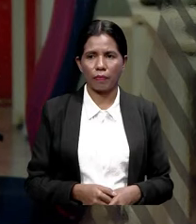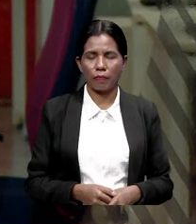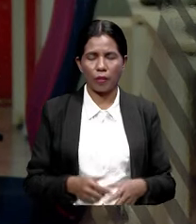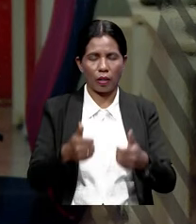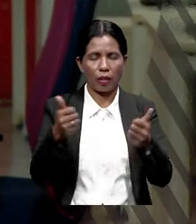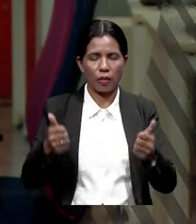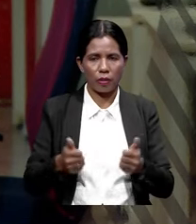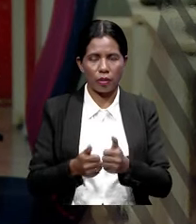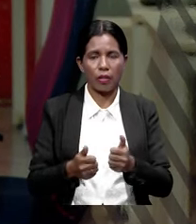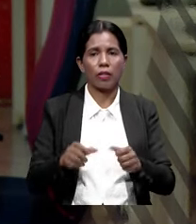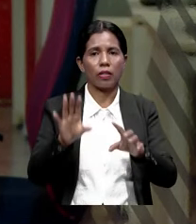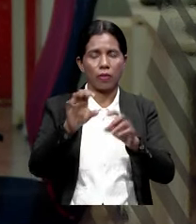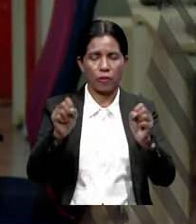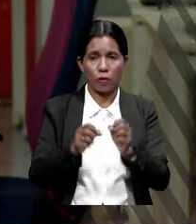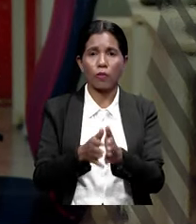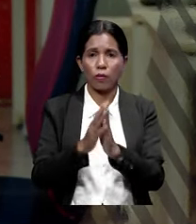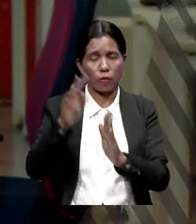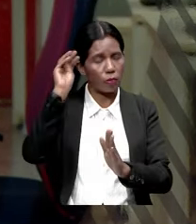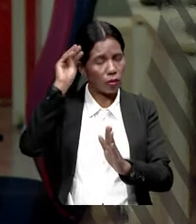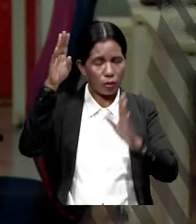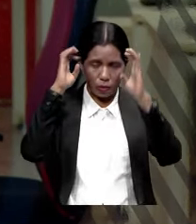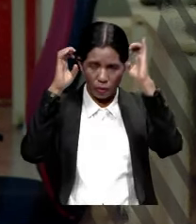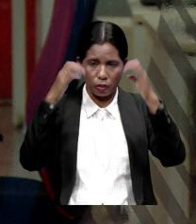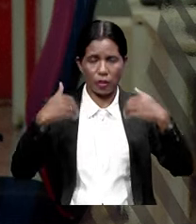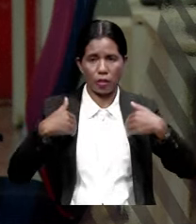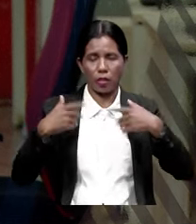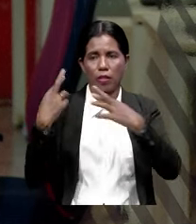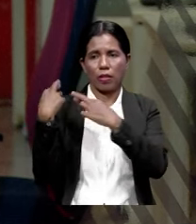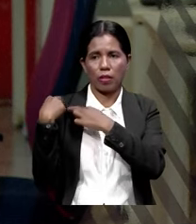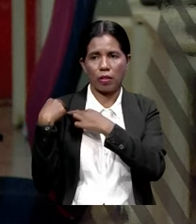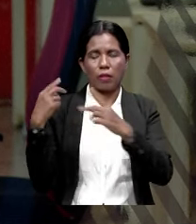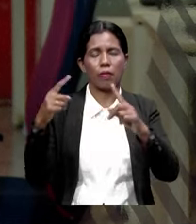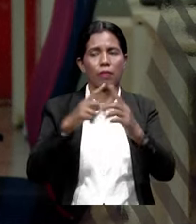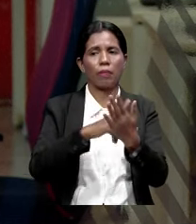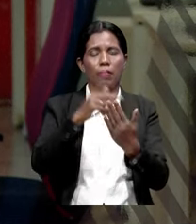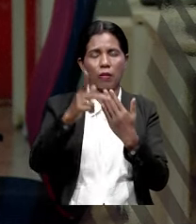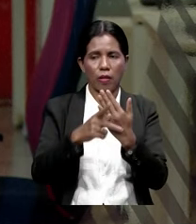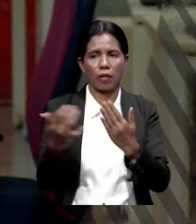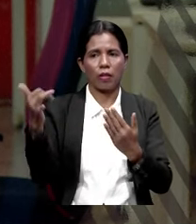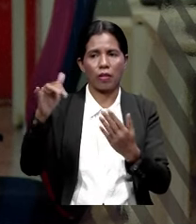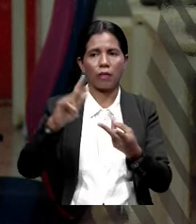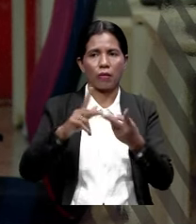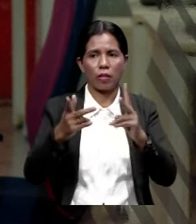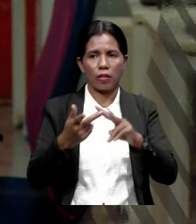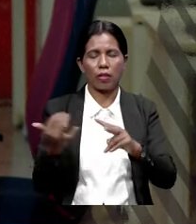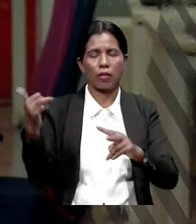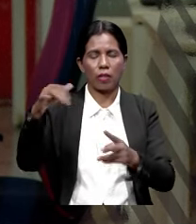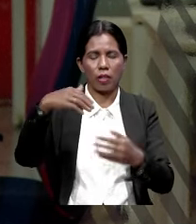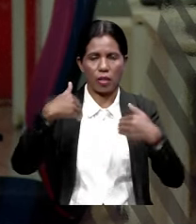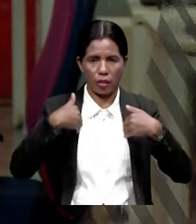Autoridade local Sira Russo Ministério da Educação, atu iha responsabilidade ba programa Sira NB parceiro Sira estabeleceu